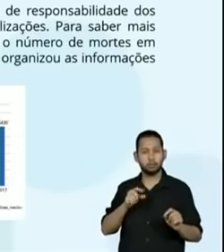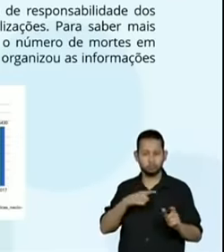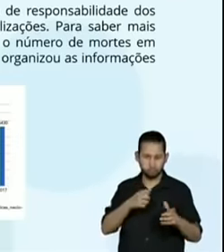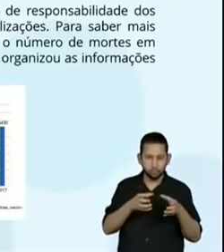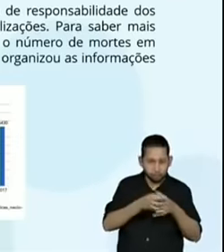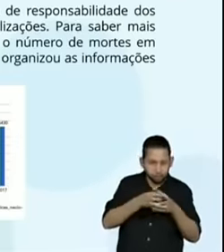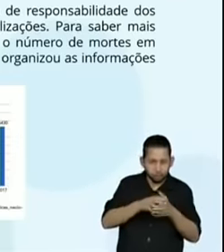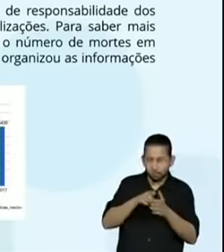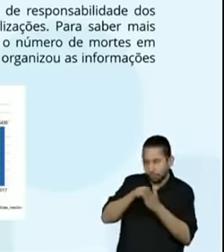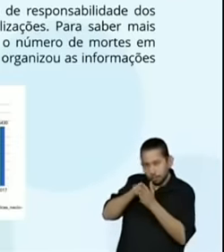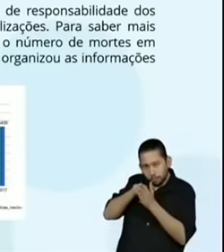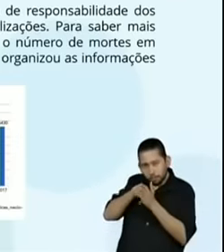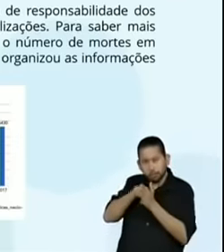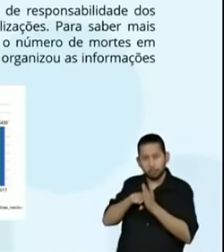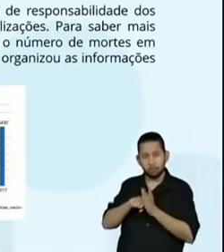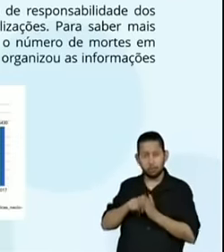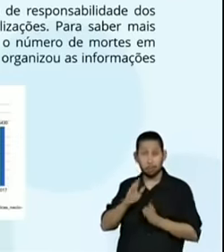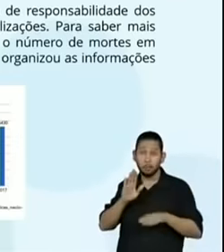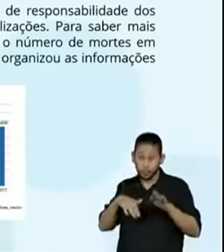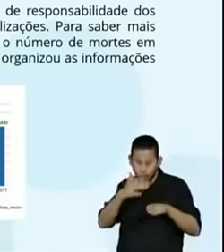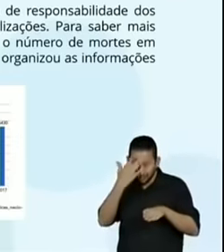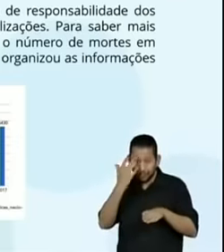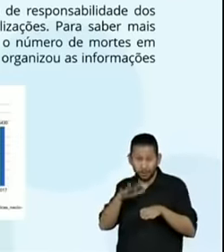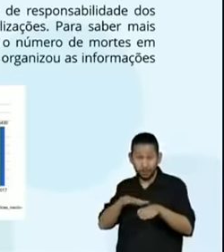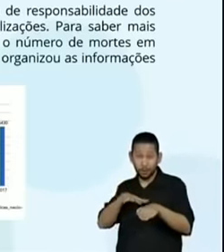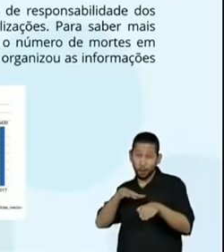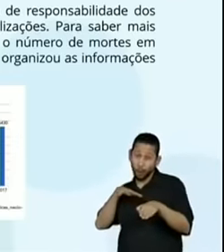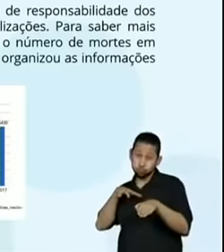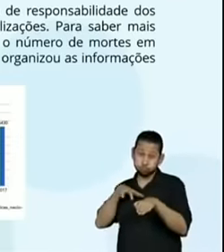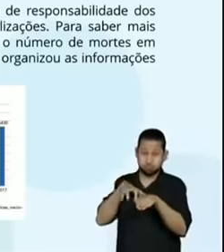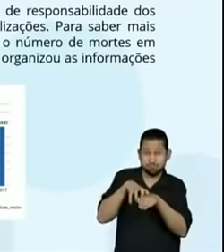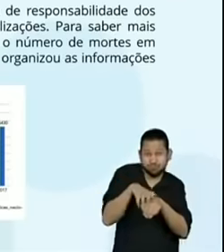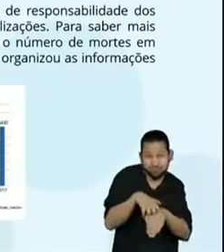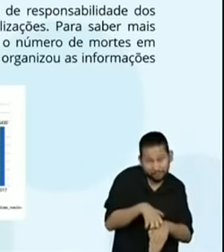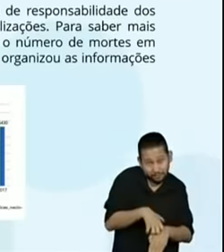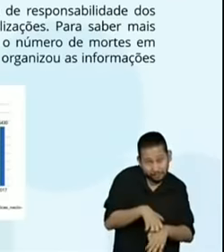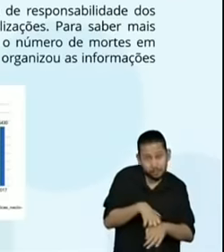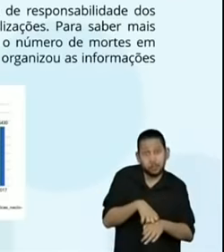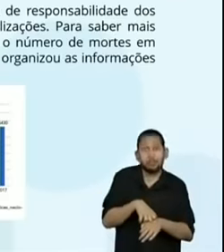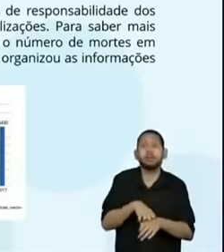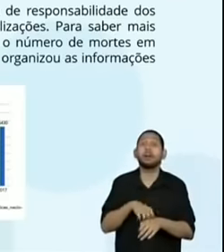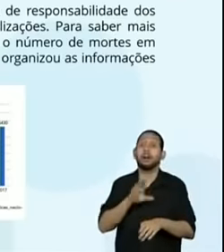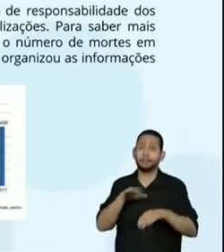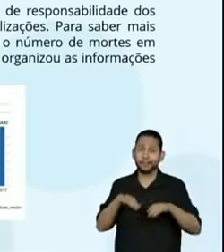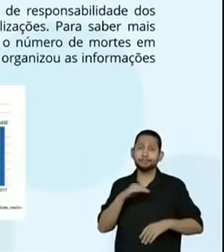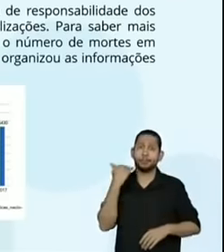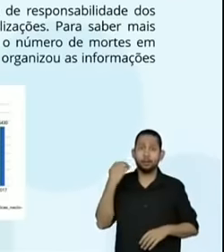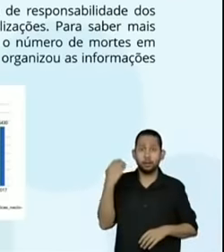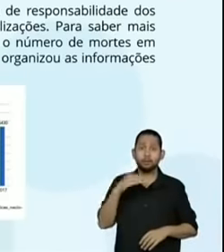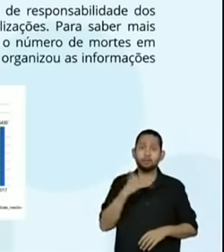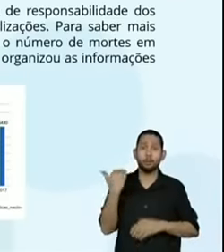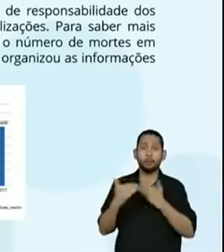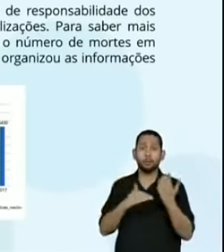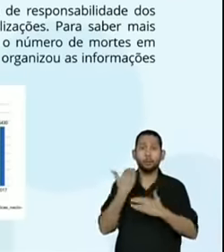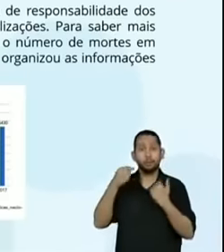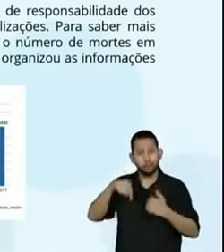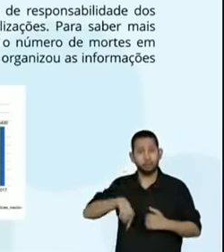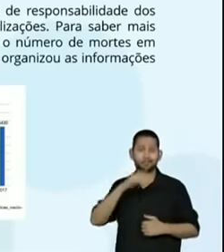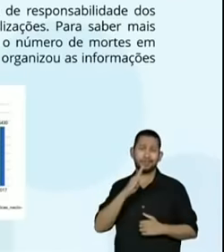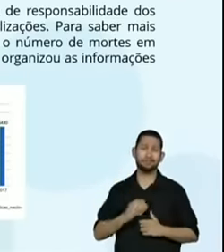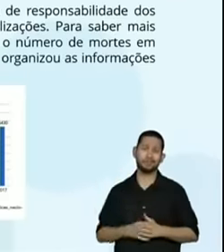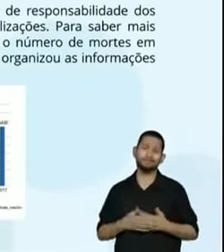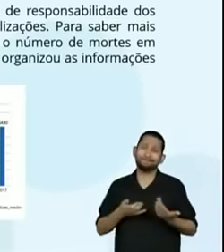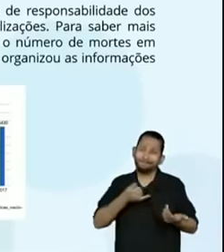pesquisa sobre o número de mortes em acidentes de trânsito no Brasil, de 2006